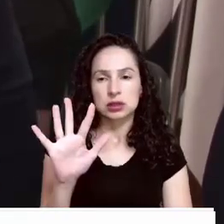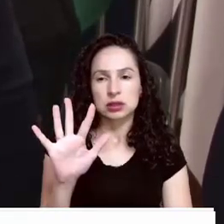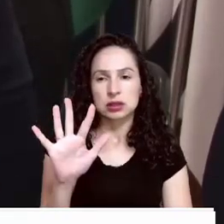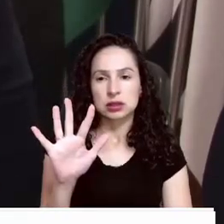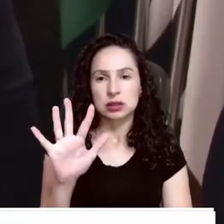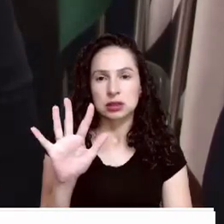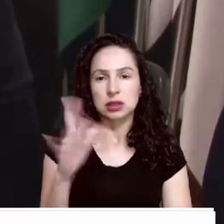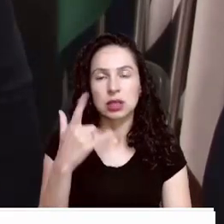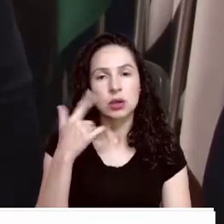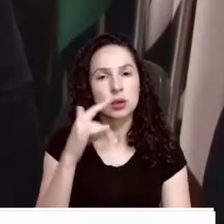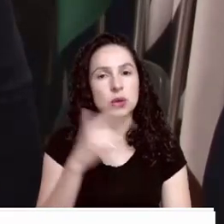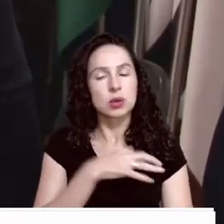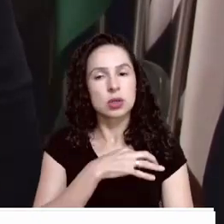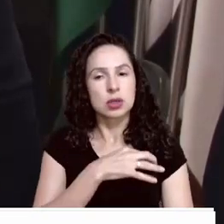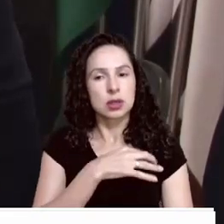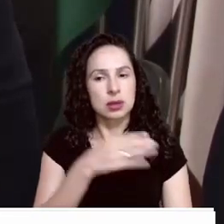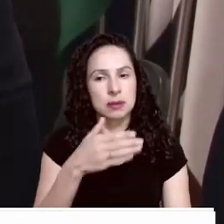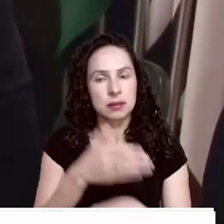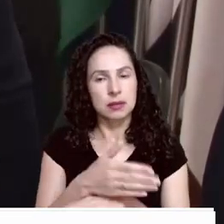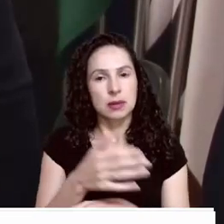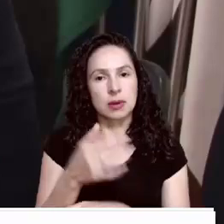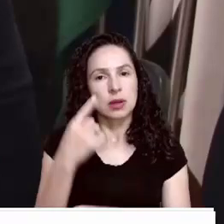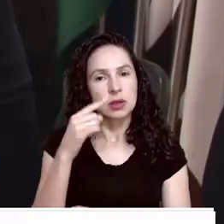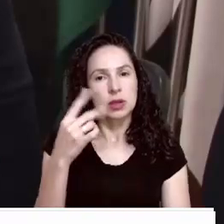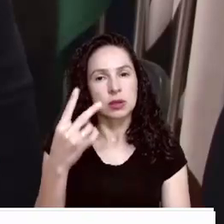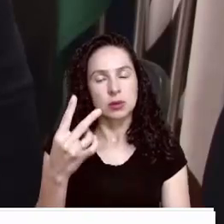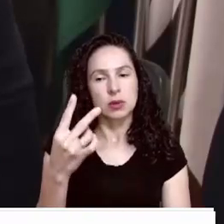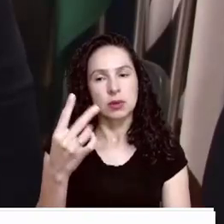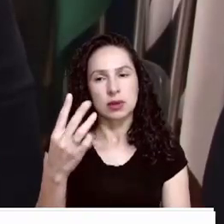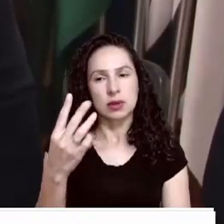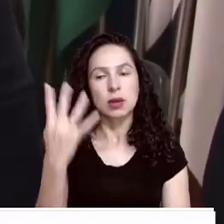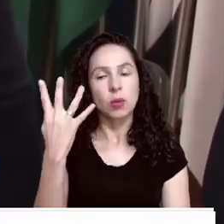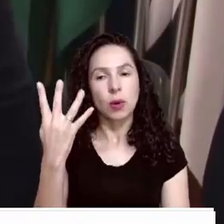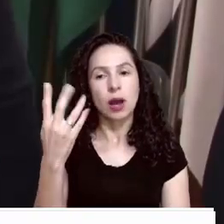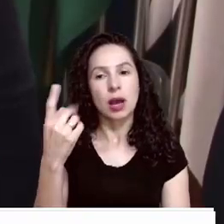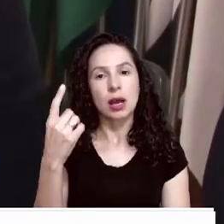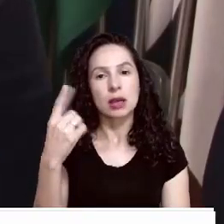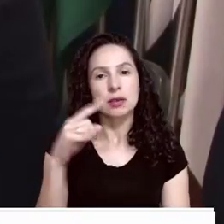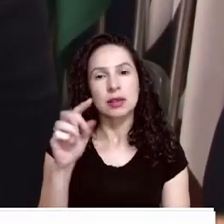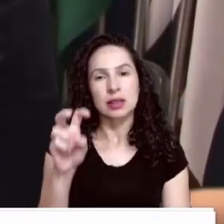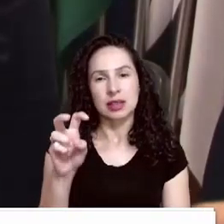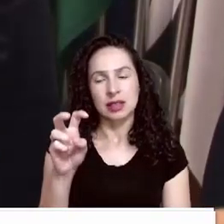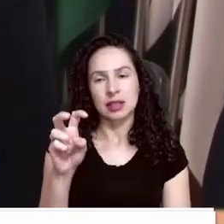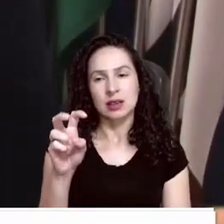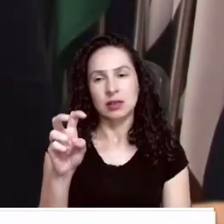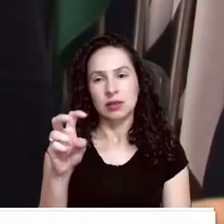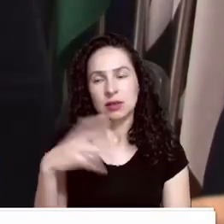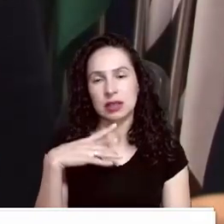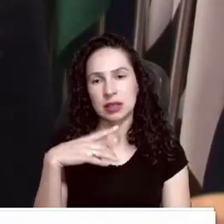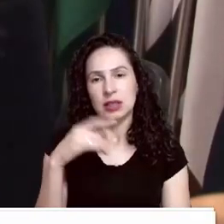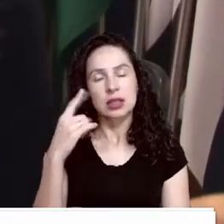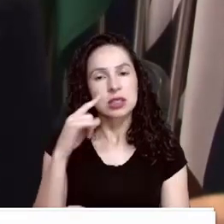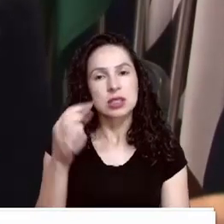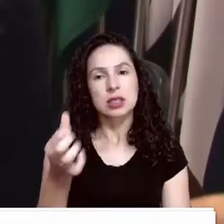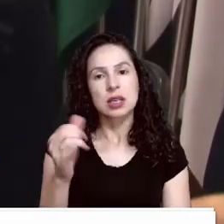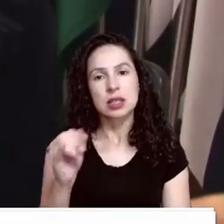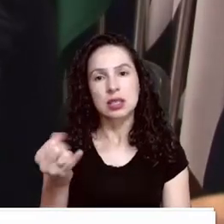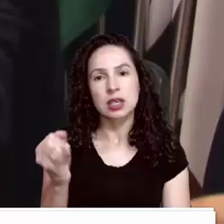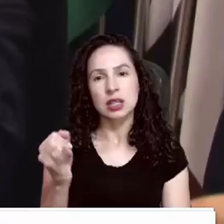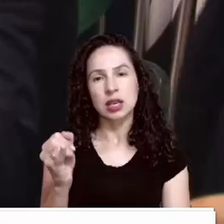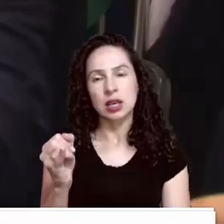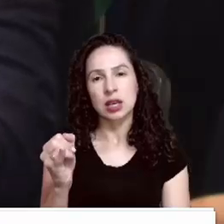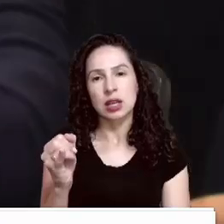2, dia 3, 4, 5 feriado, e dia 6 já vê. O que me causa, e